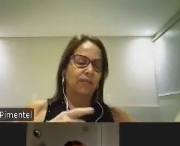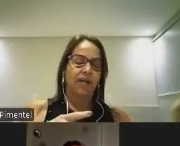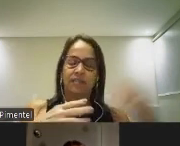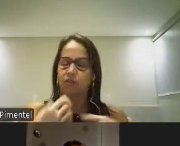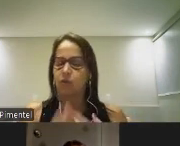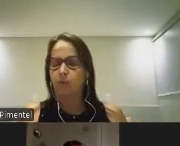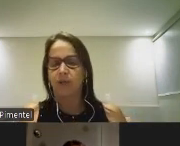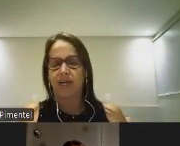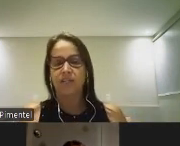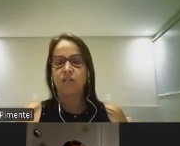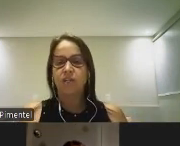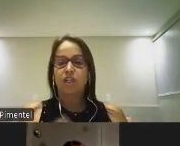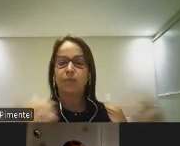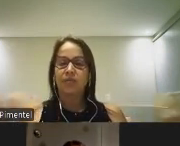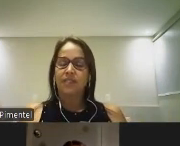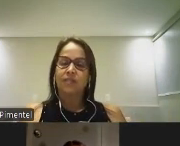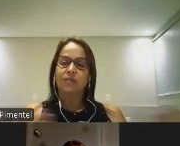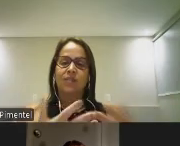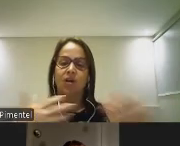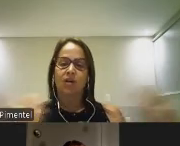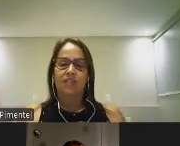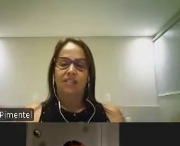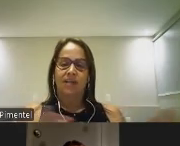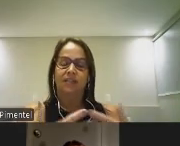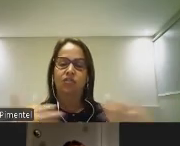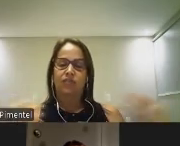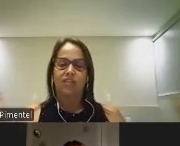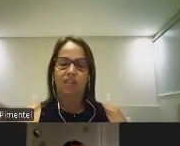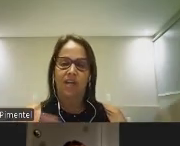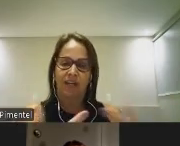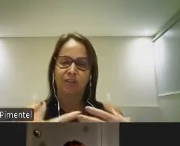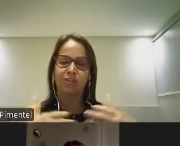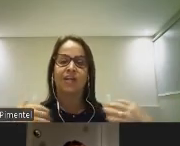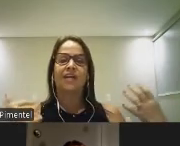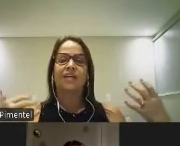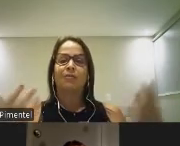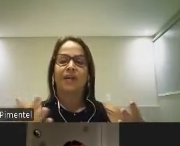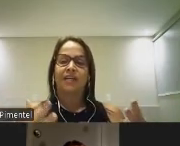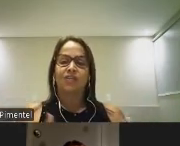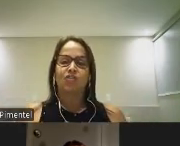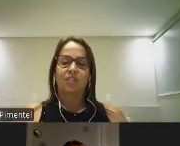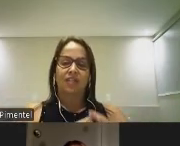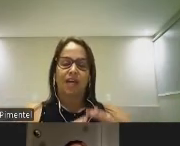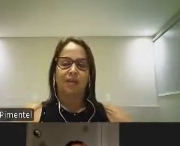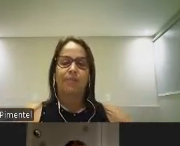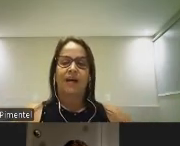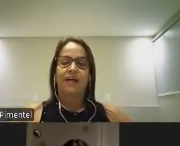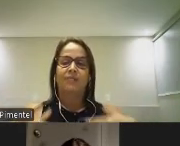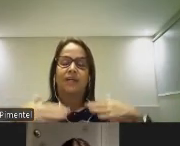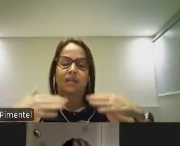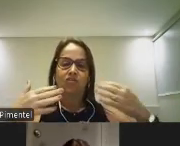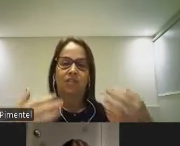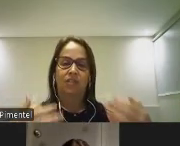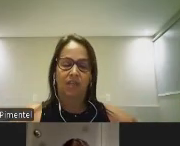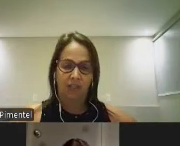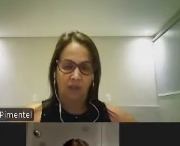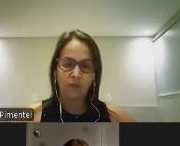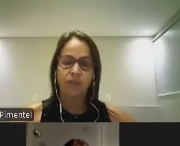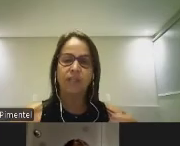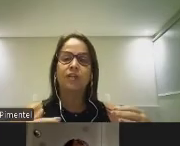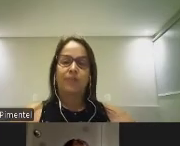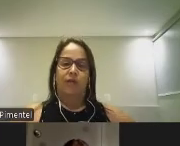Sejam cerebrais, sejam corporais, que precisam ser organizados, fascinados, né? Para que a gente repare, para que a